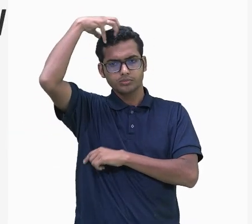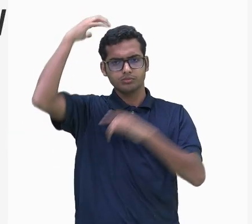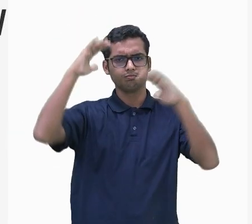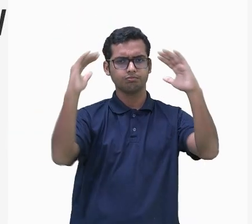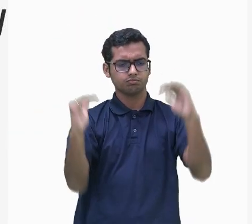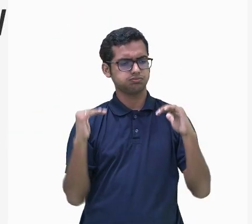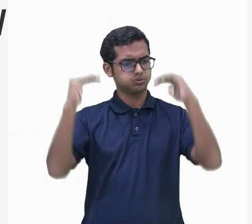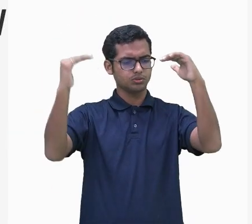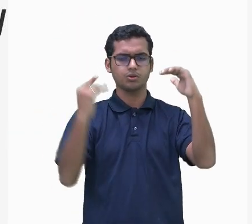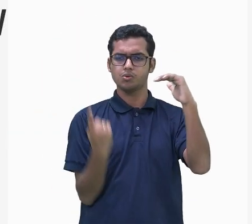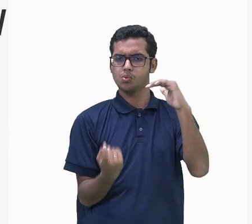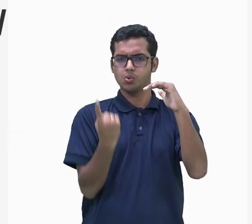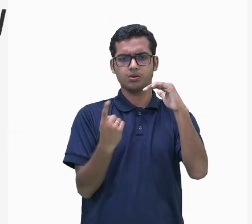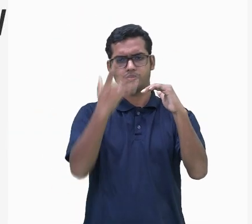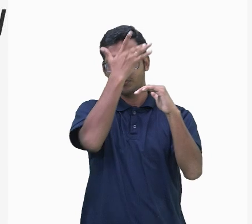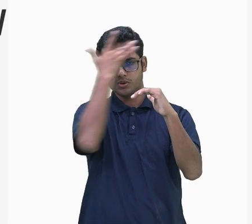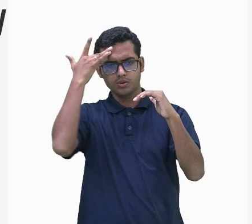gente?